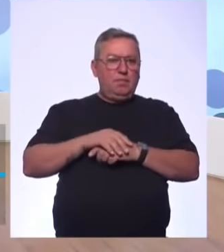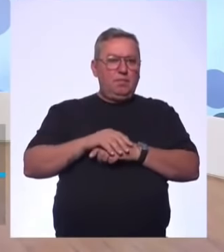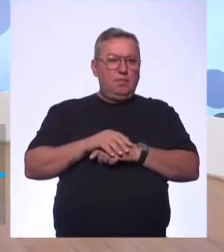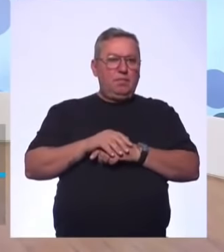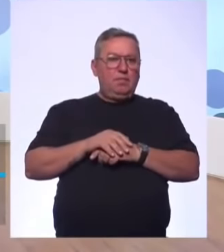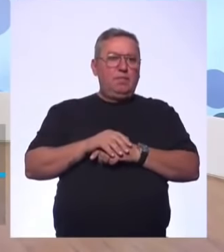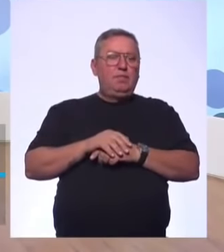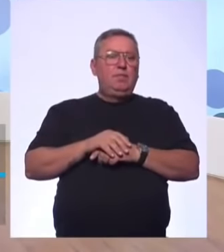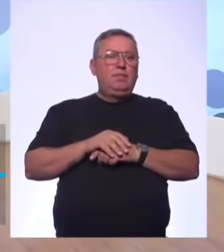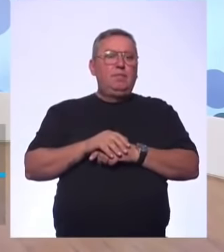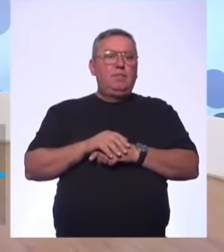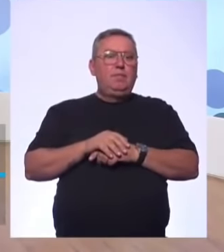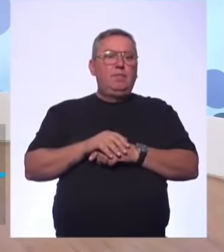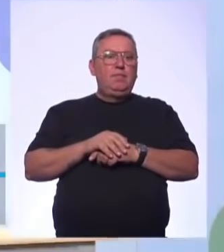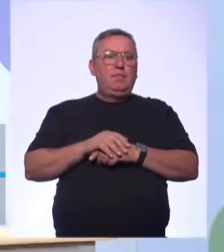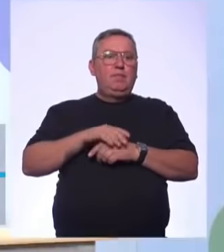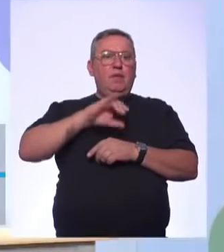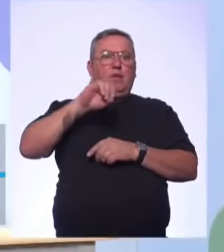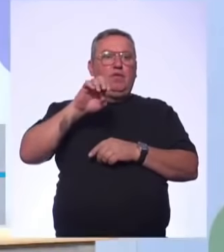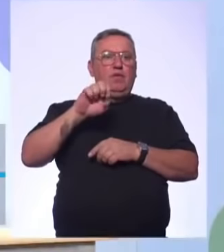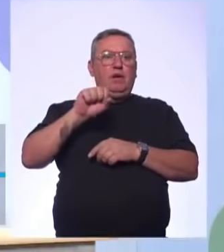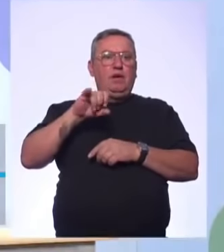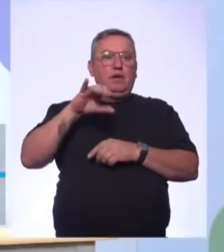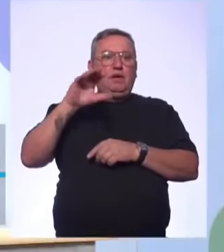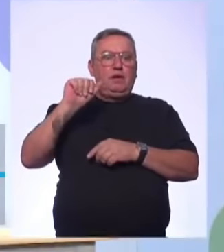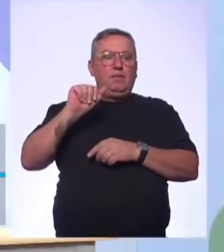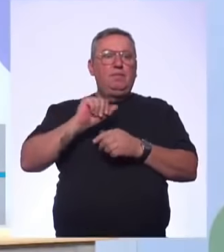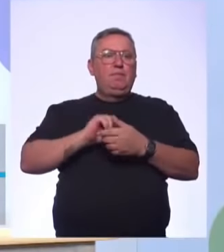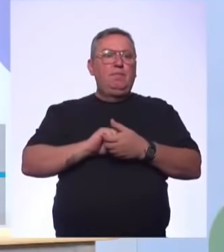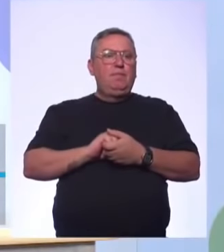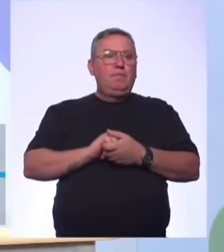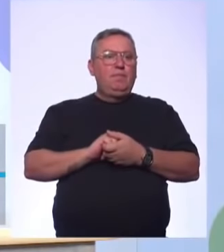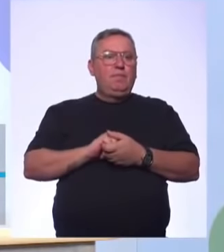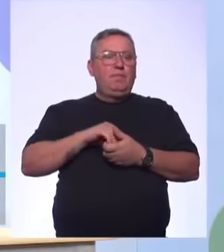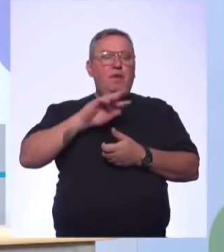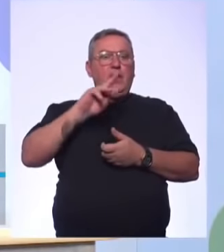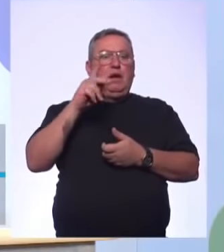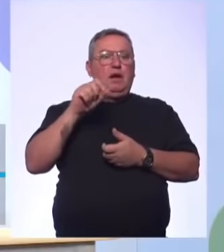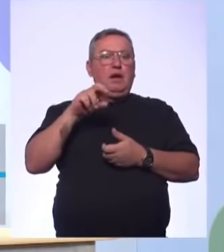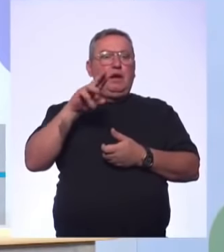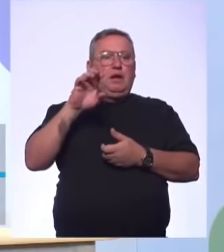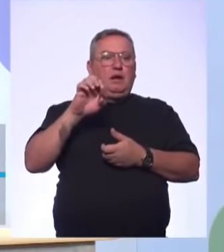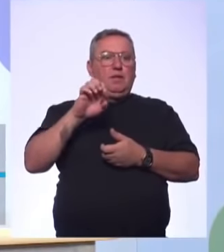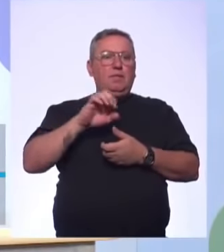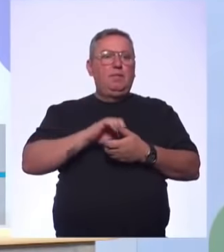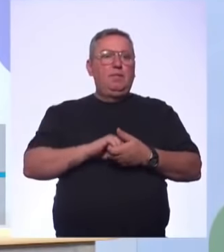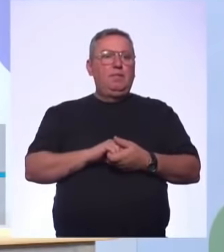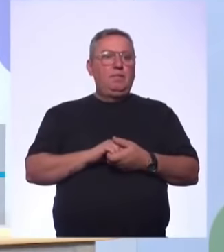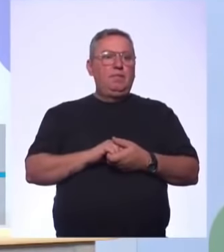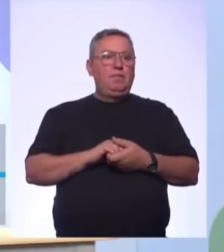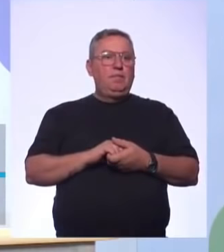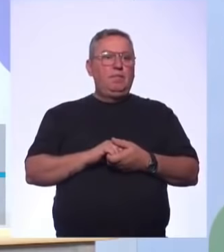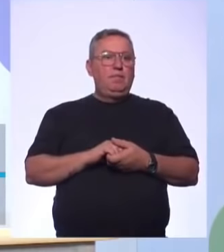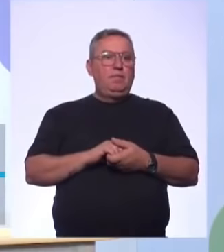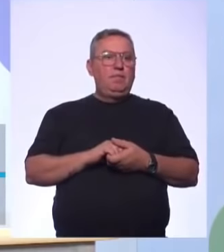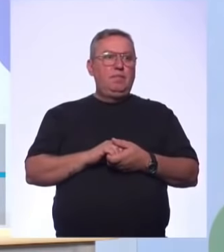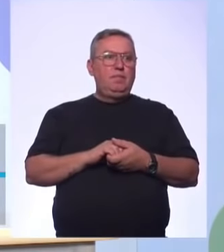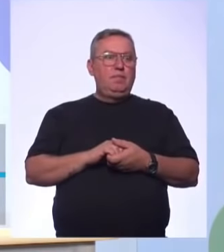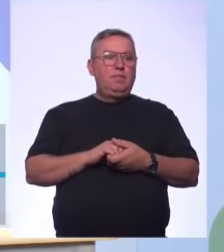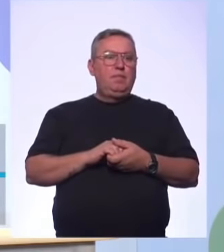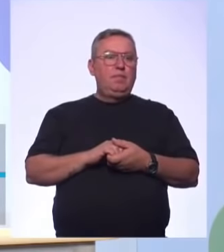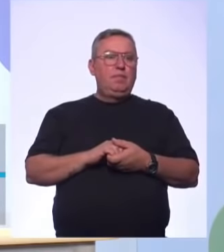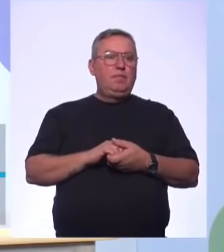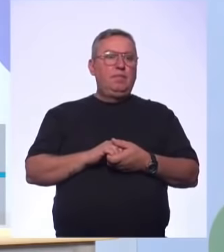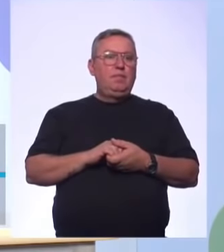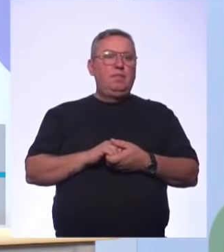about living beings. A Jéssica, it's about cells. O Henrique também respondeu sobre seres vivos, it's about